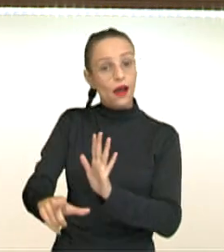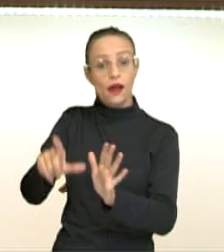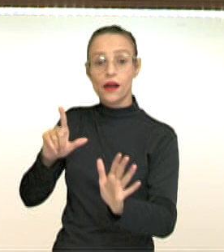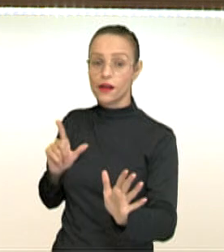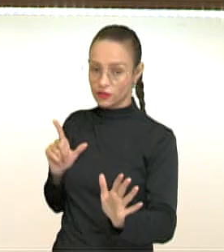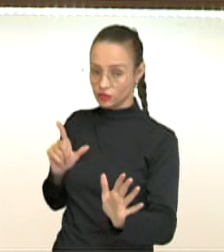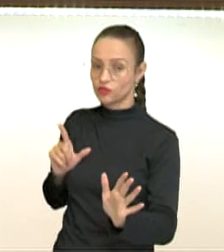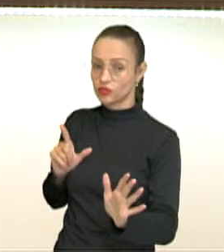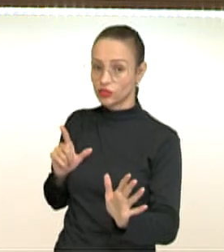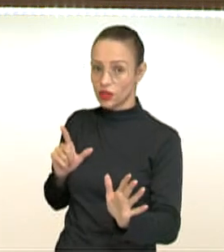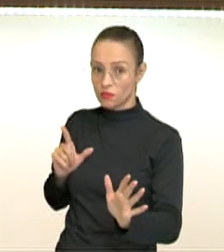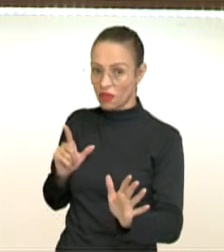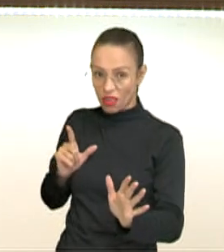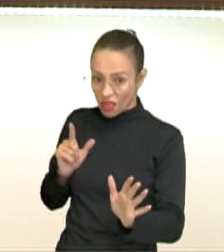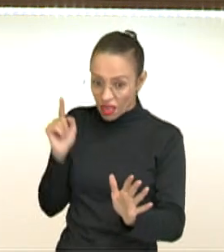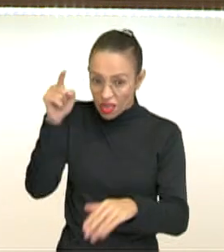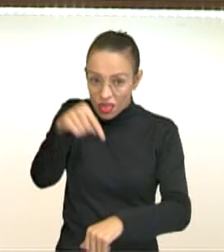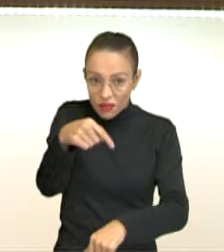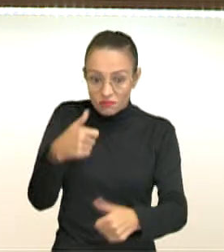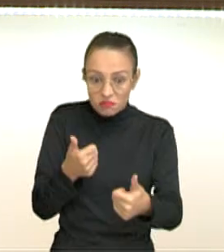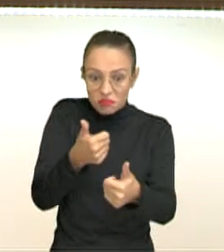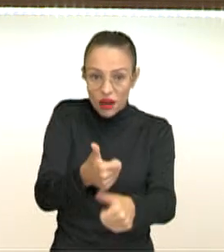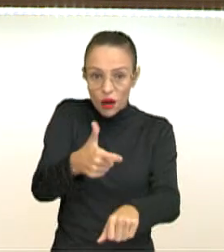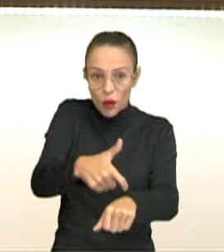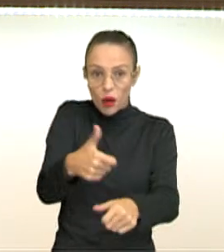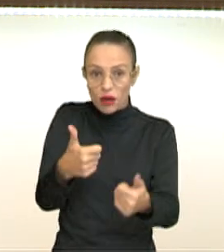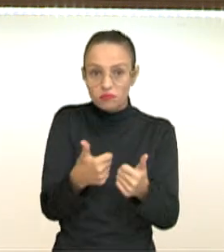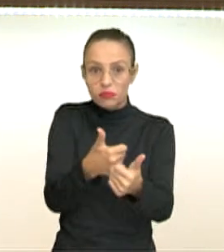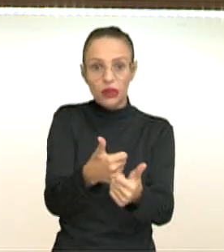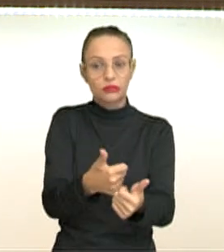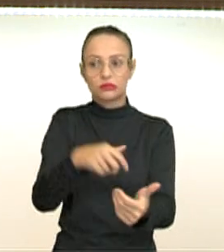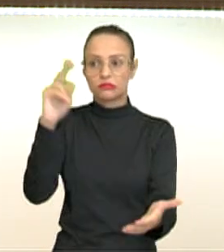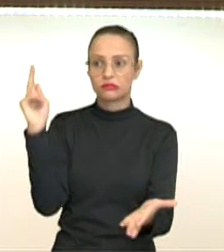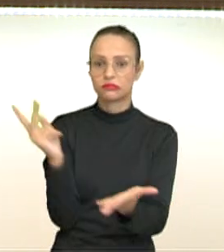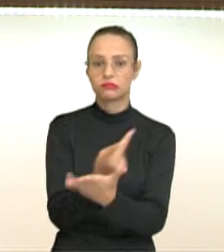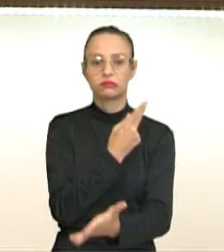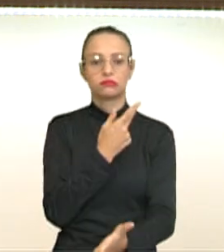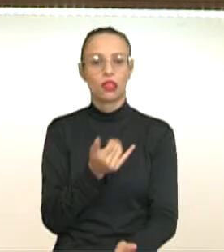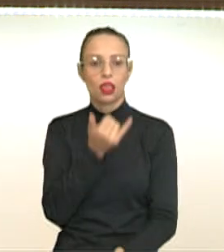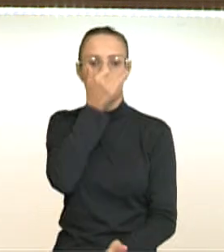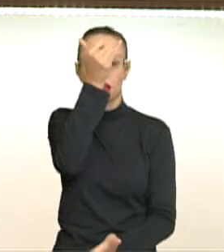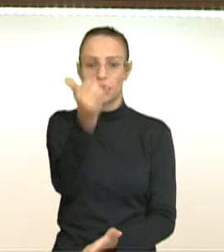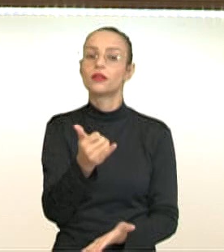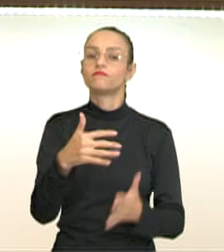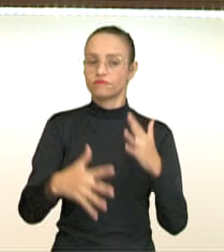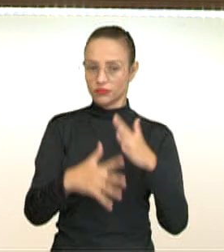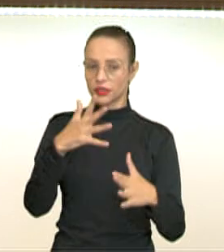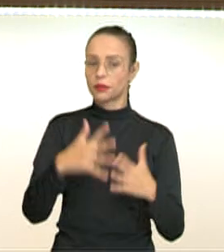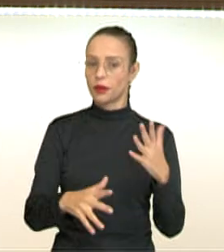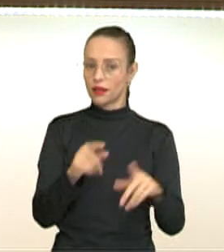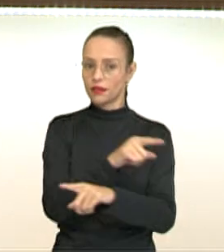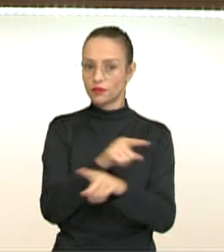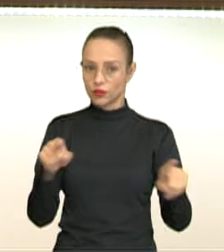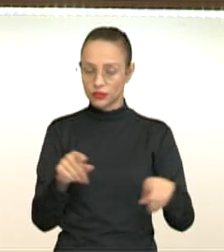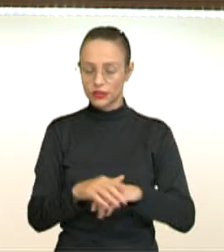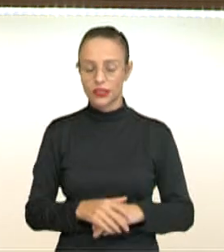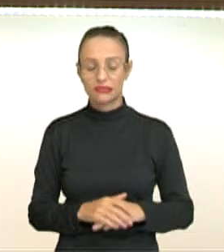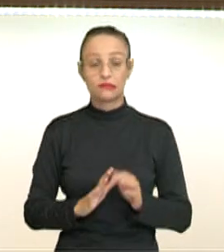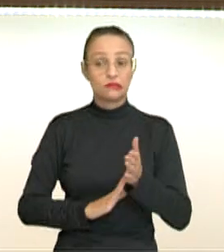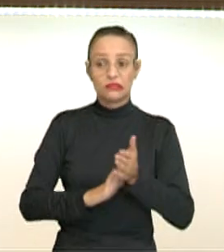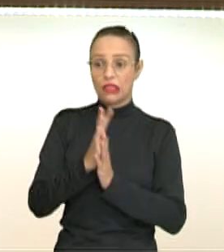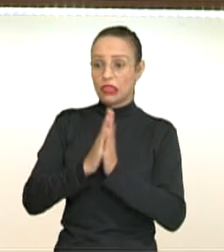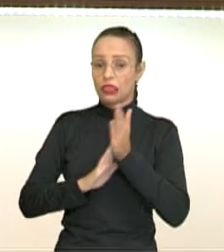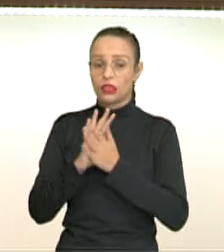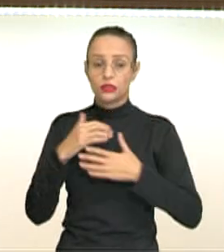previamente, porque se você deixar para se organizar em cima da hora, alguma coisa pode dar errado e isso vai te atrapalhar. A